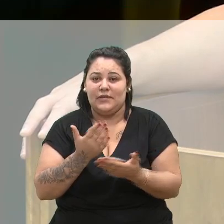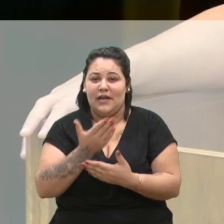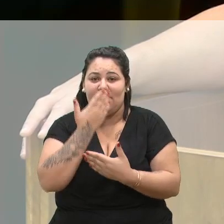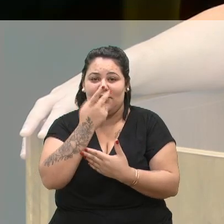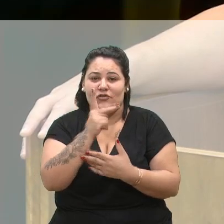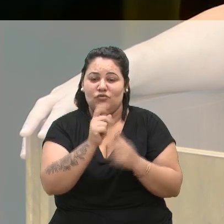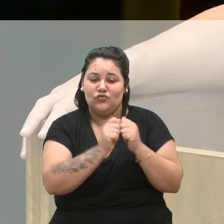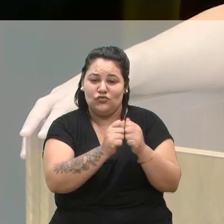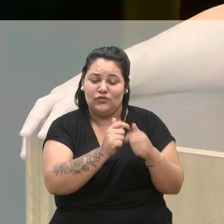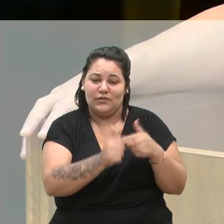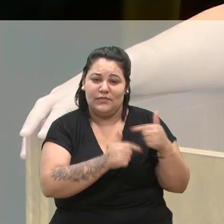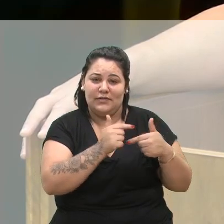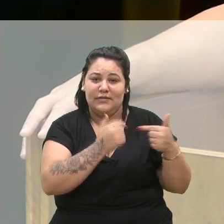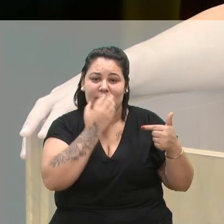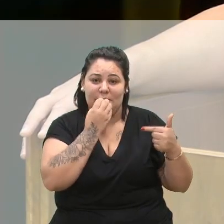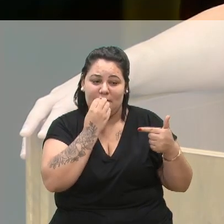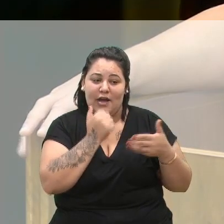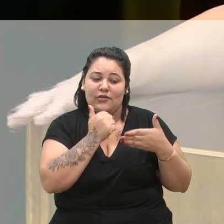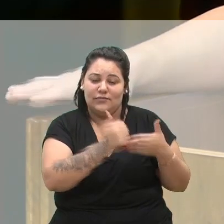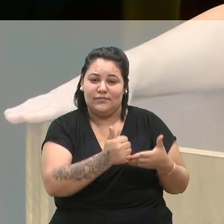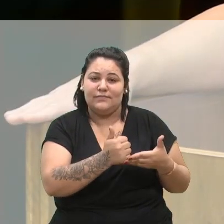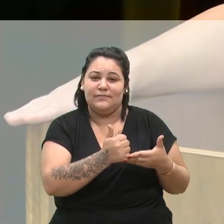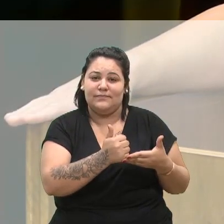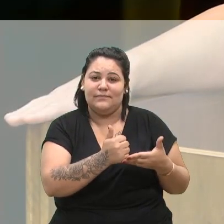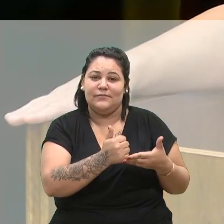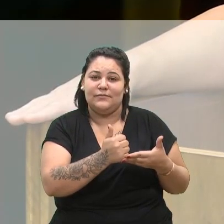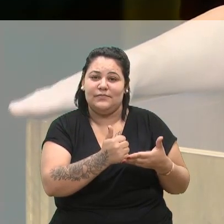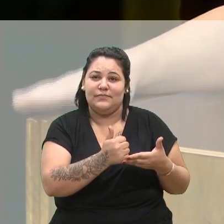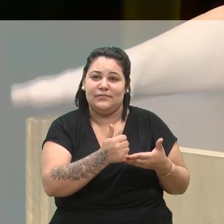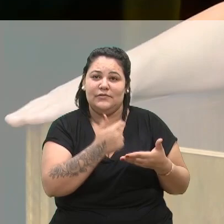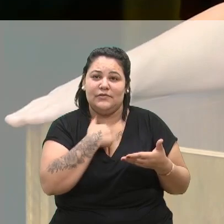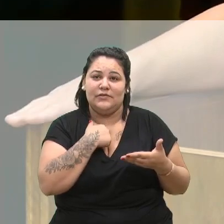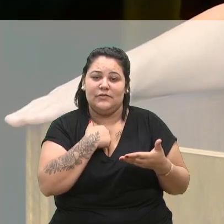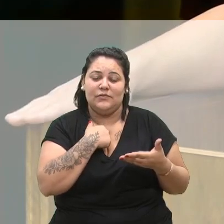mandato, lhe auxiliando, que eu jamais